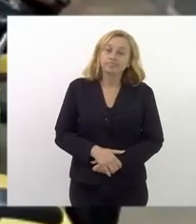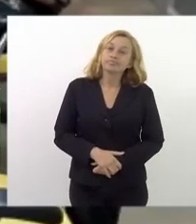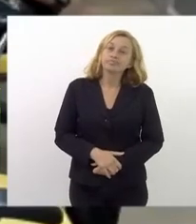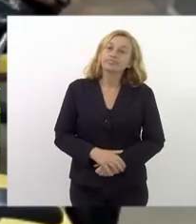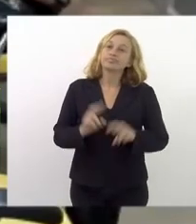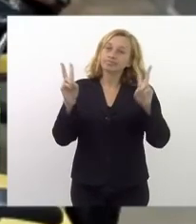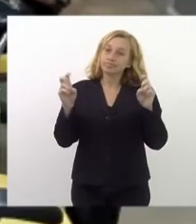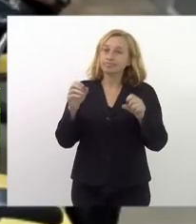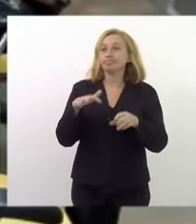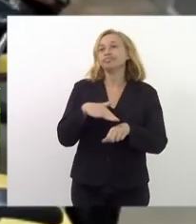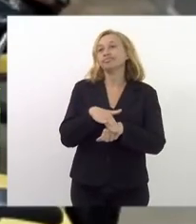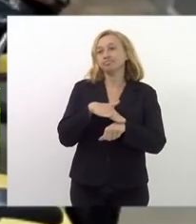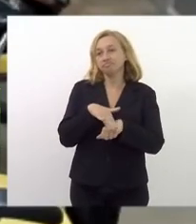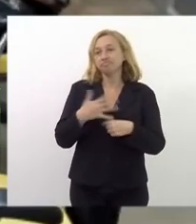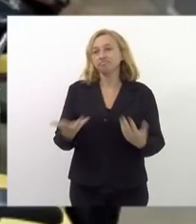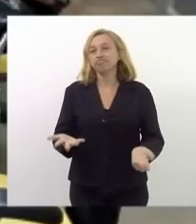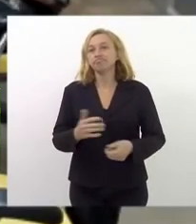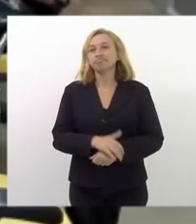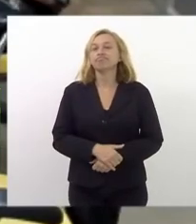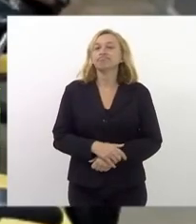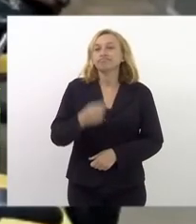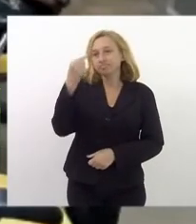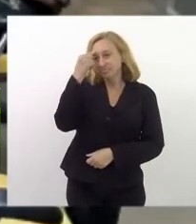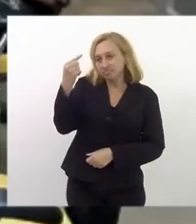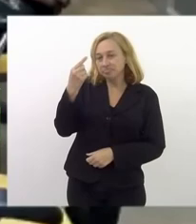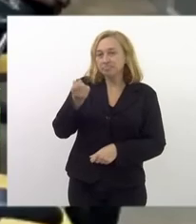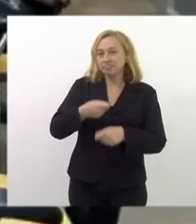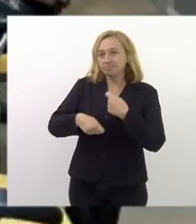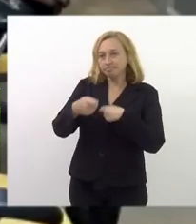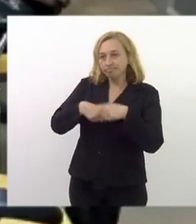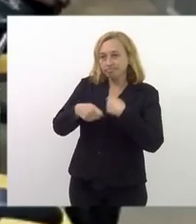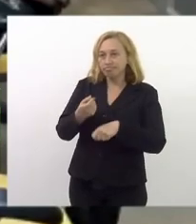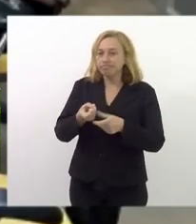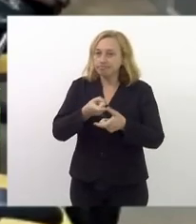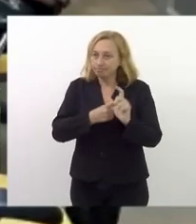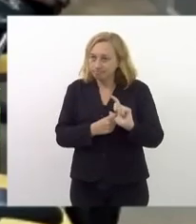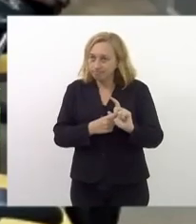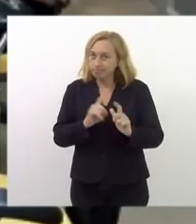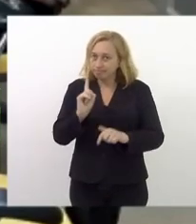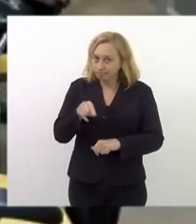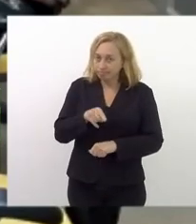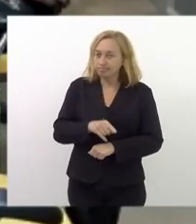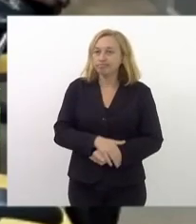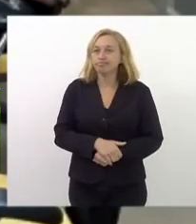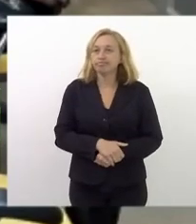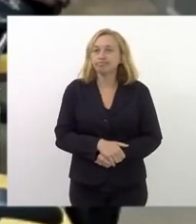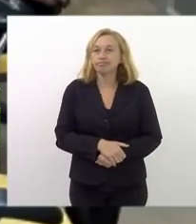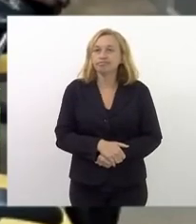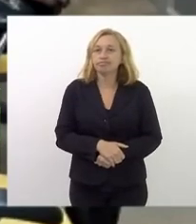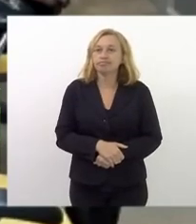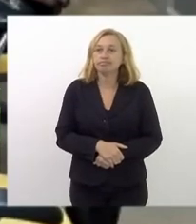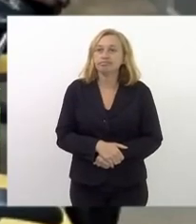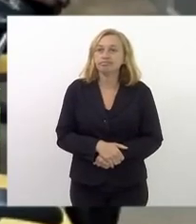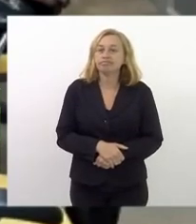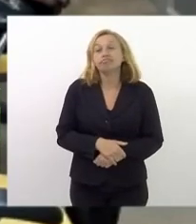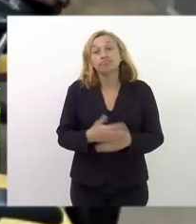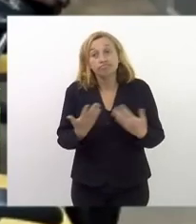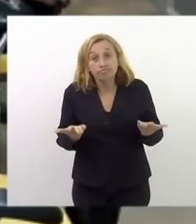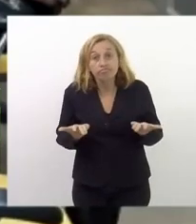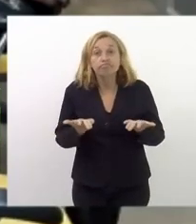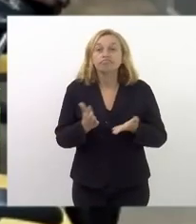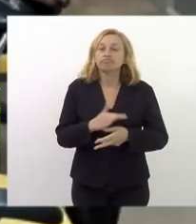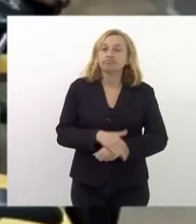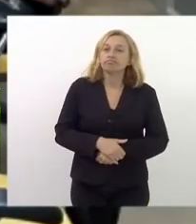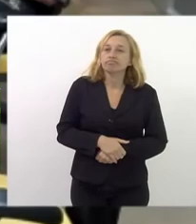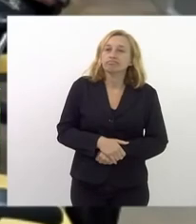conversar, tem a ideia é renegociar a dívida, né? Então,